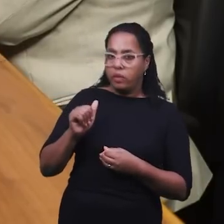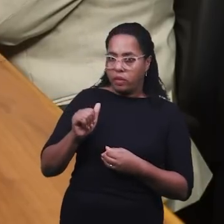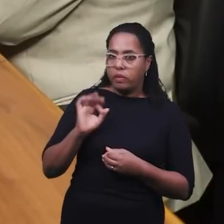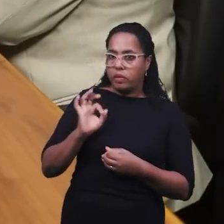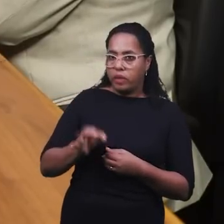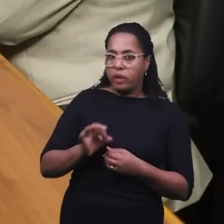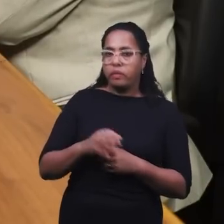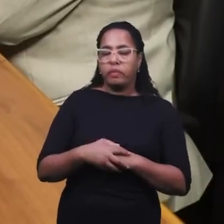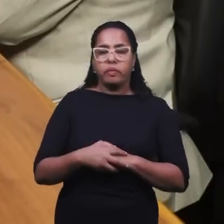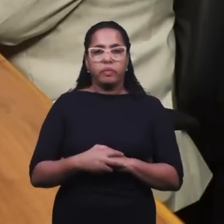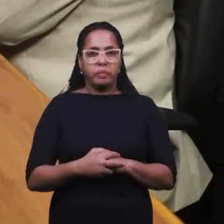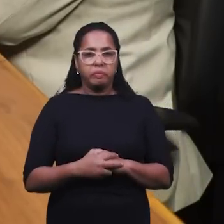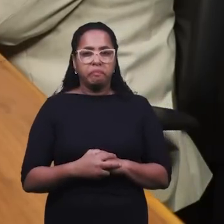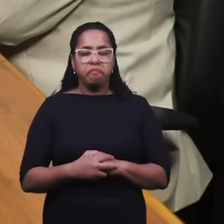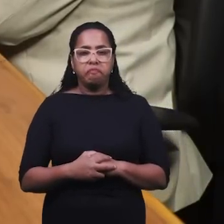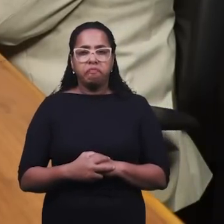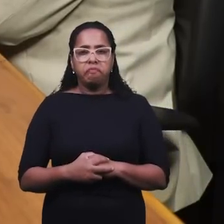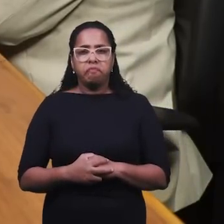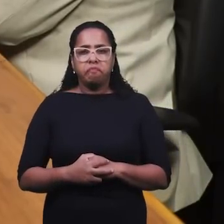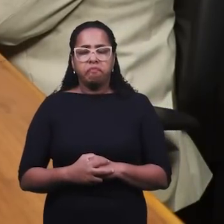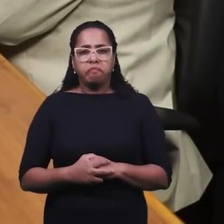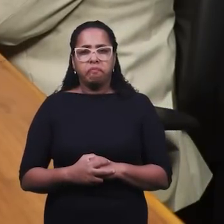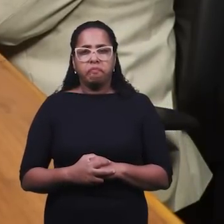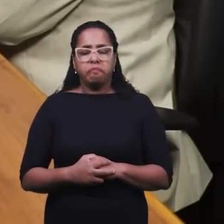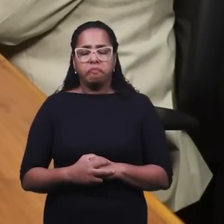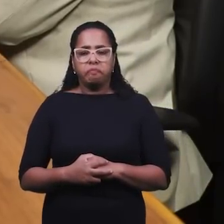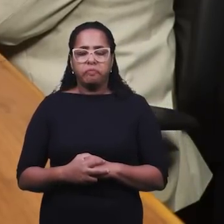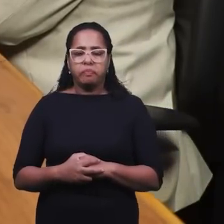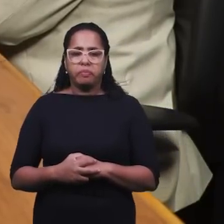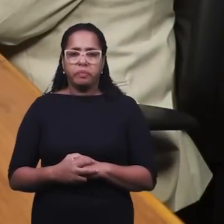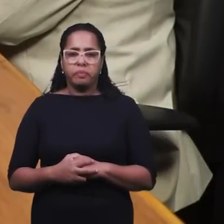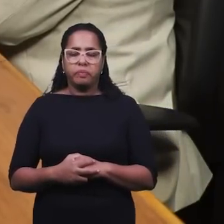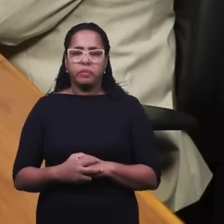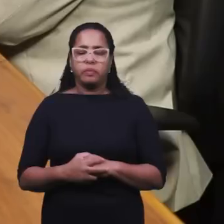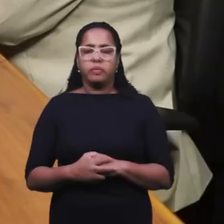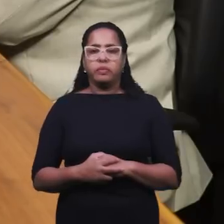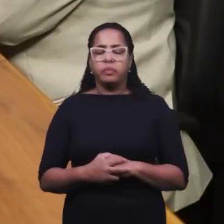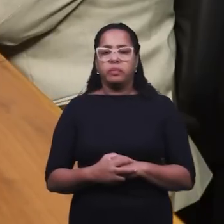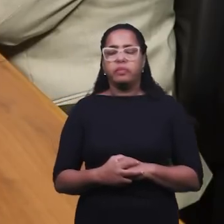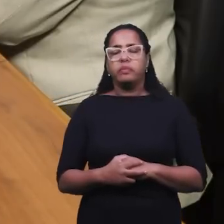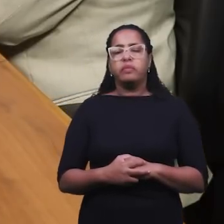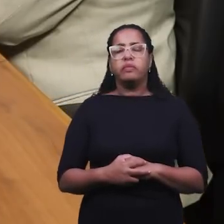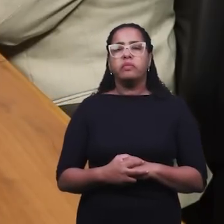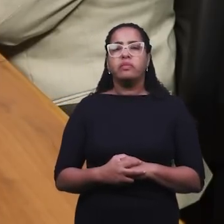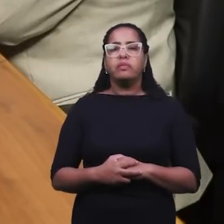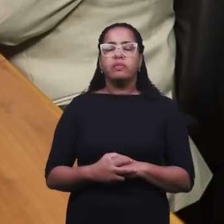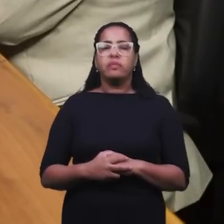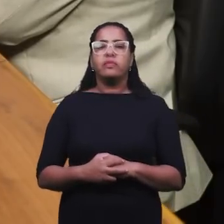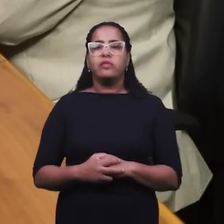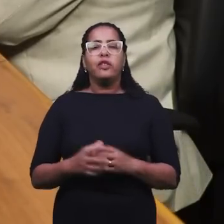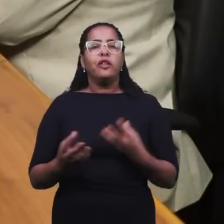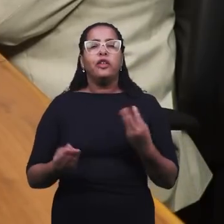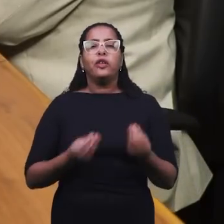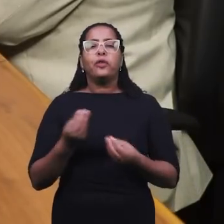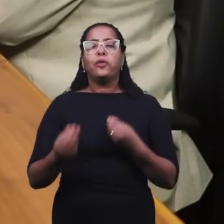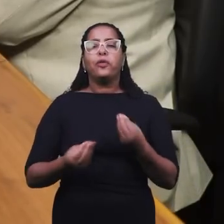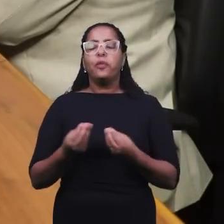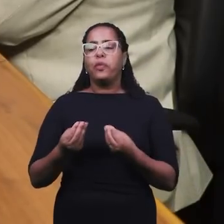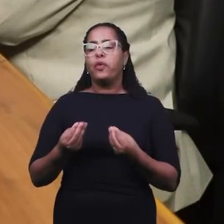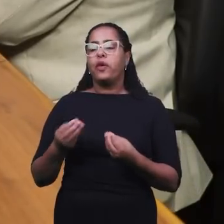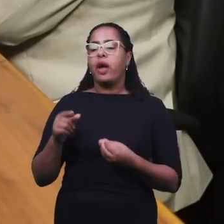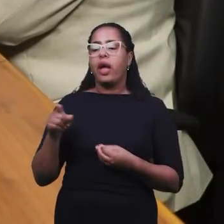Conhecemos e em parte profetizamos. Primeiro o aspecto que ele descreve aí, e depois é saber do senhor como é que ele vai